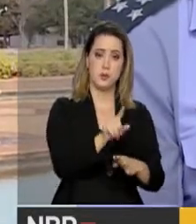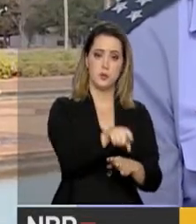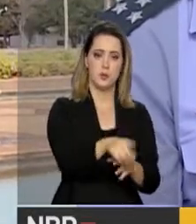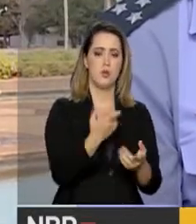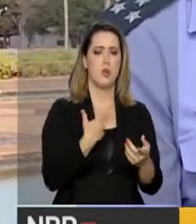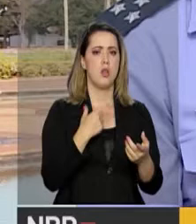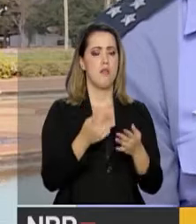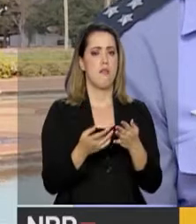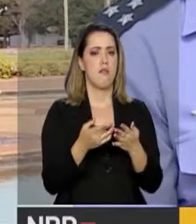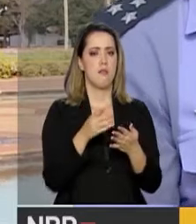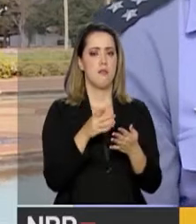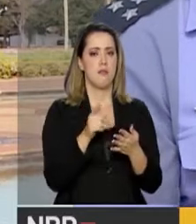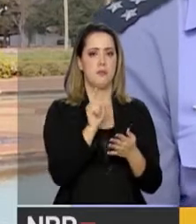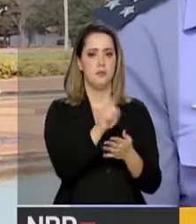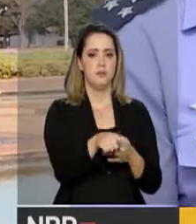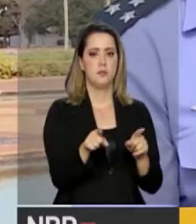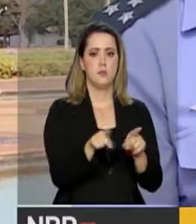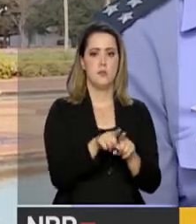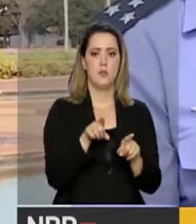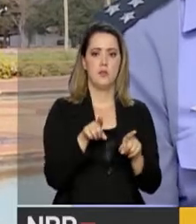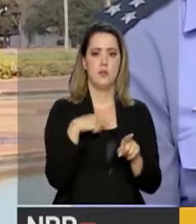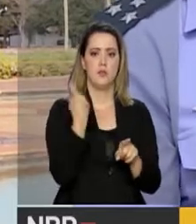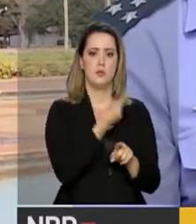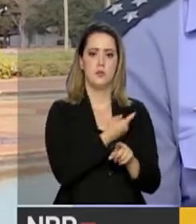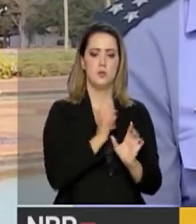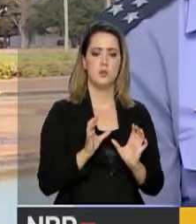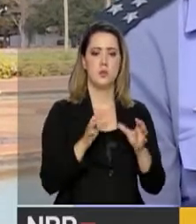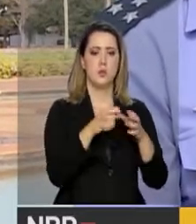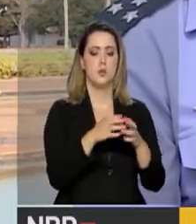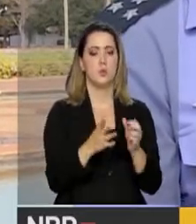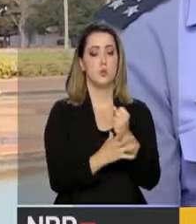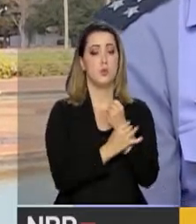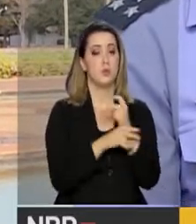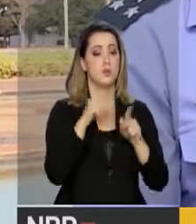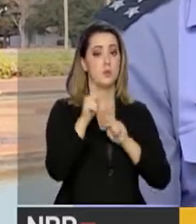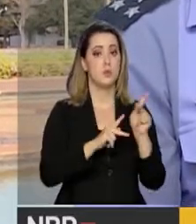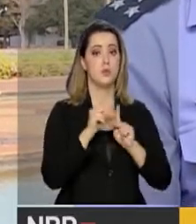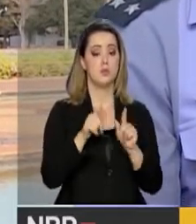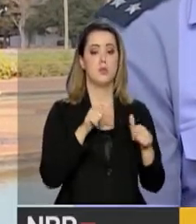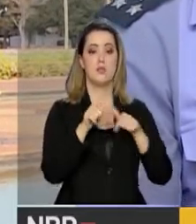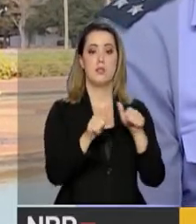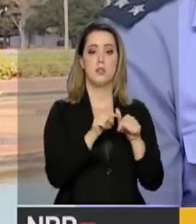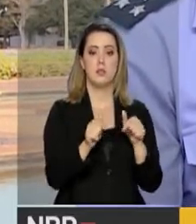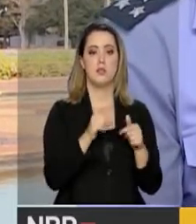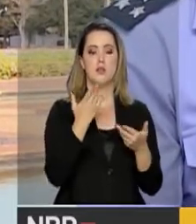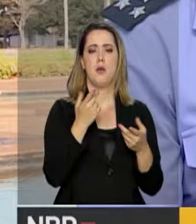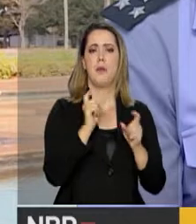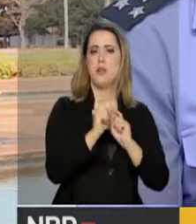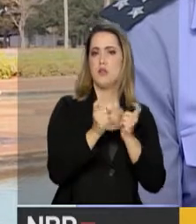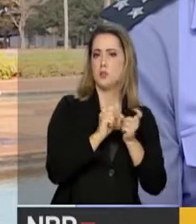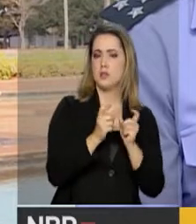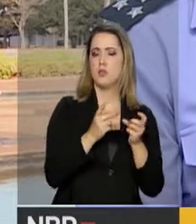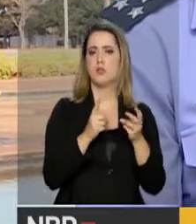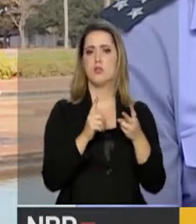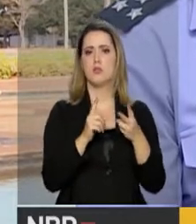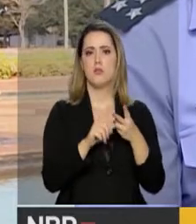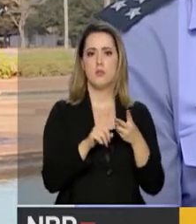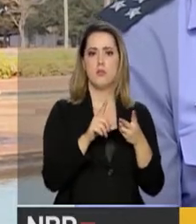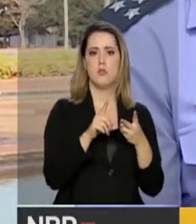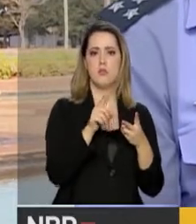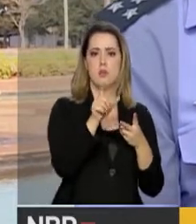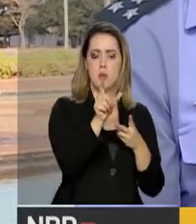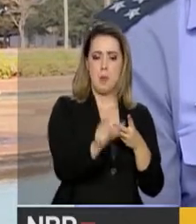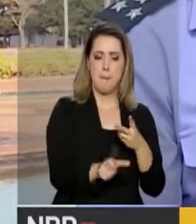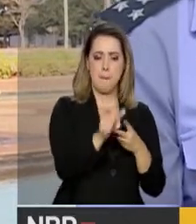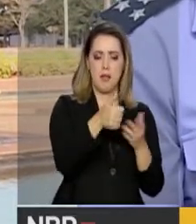de confecção, logicamente vinculado também aos nossos órgãos de segurança pública, ações administrativas de identificação